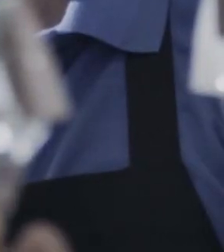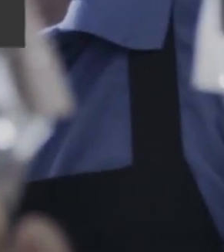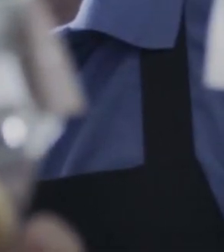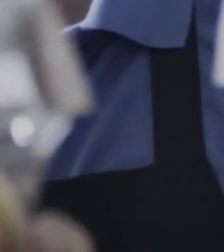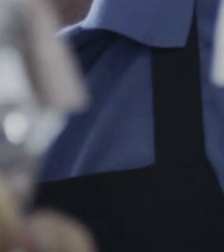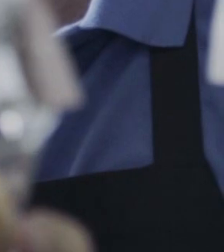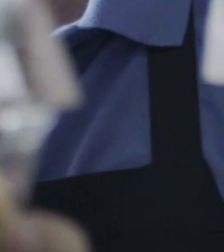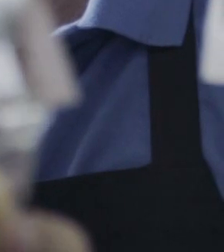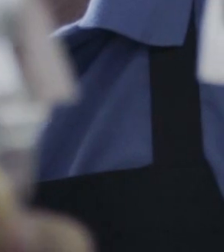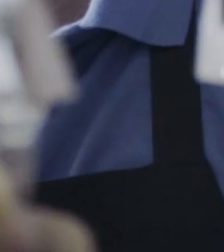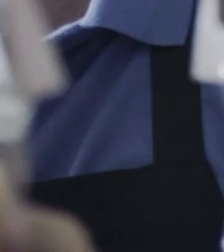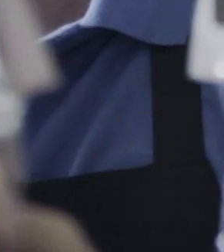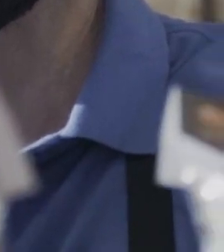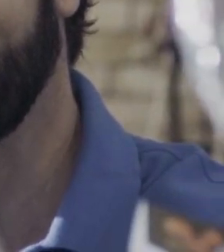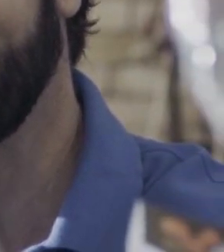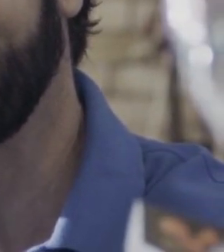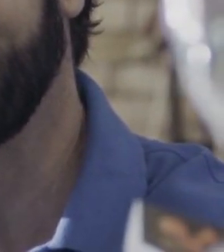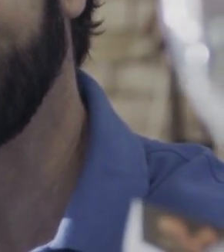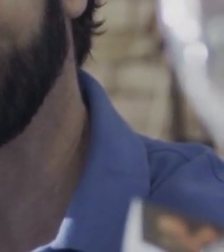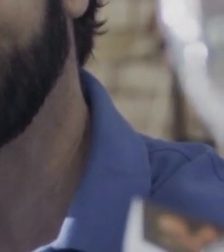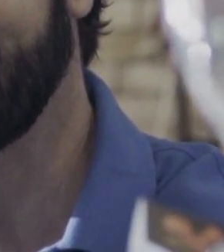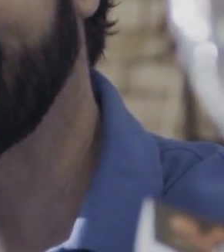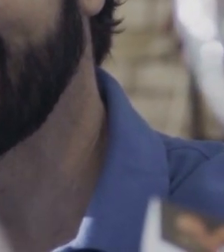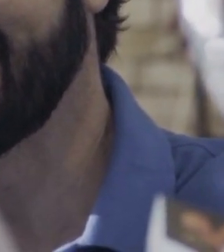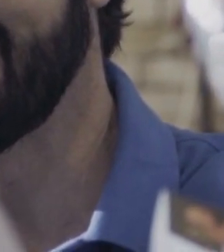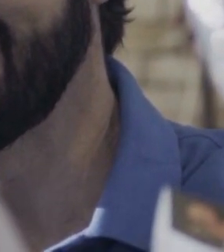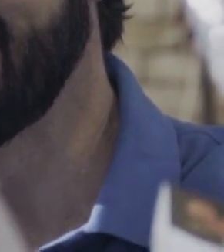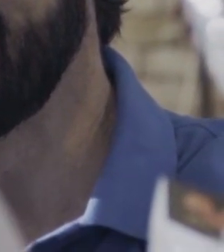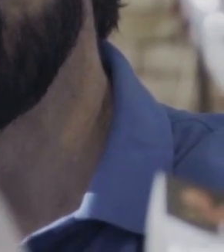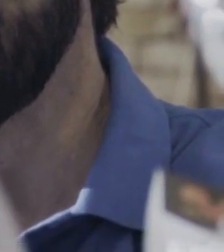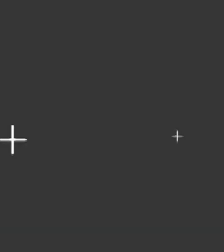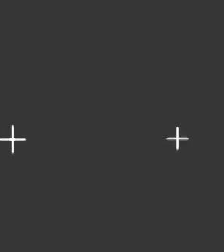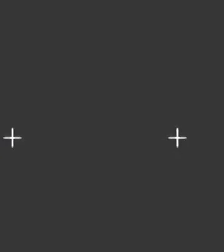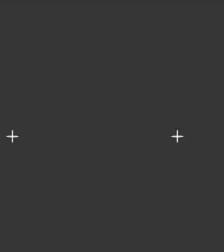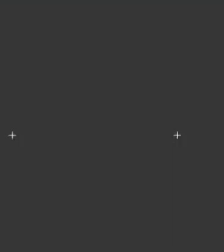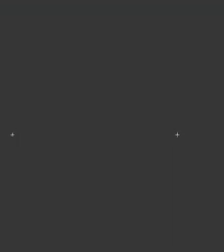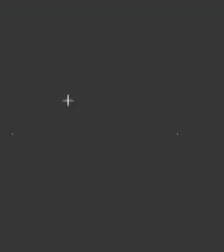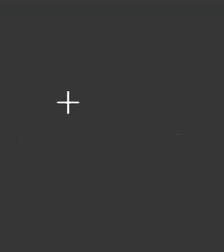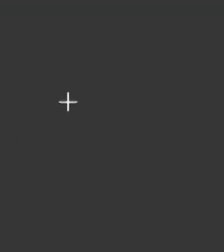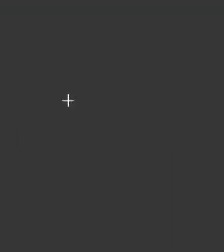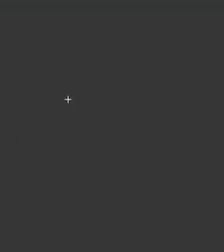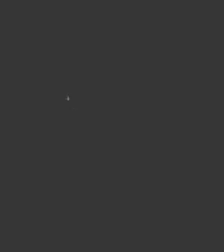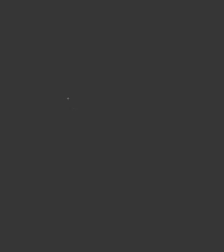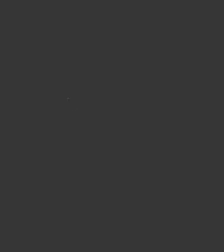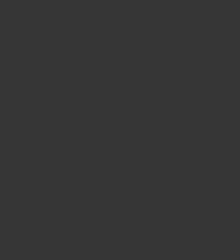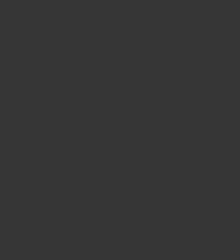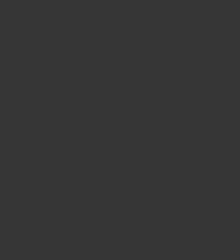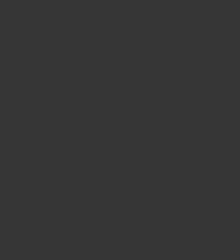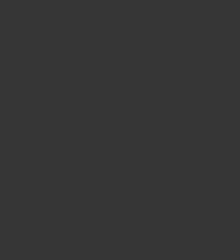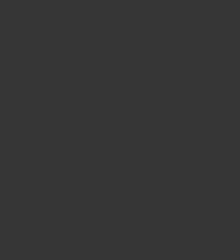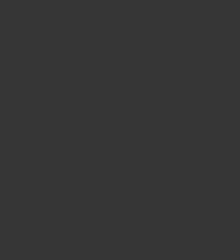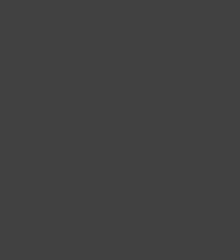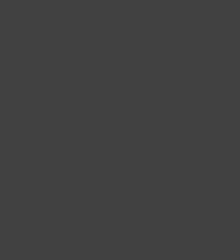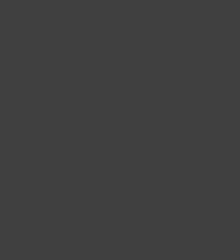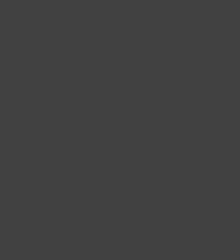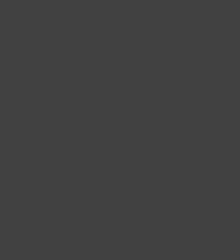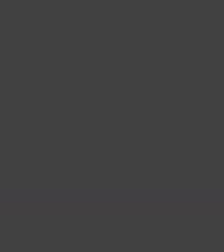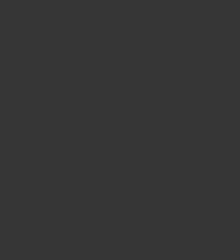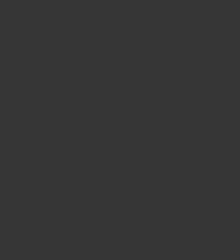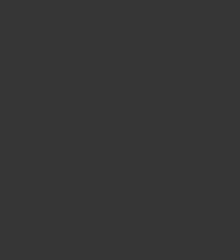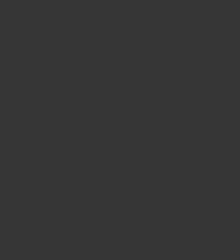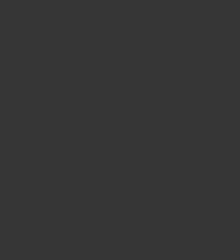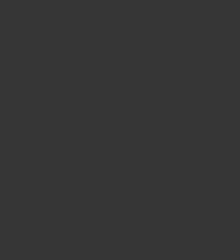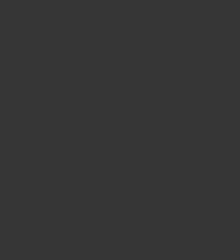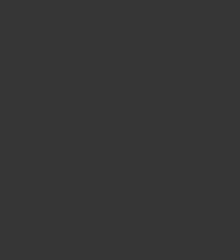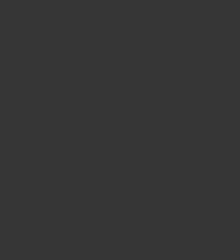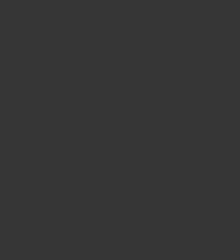uma gestão cada vez mais moderna e mais próxima de você. Assembleia Legislativa de Mato Grosso do Sul.